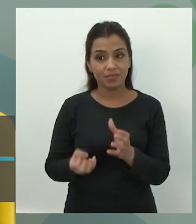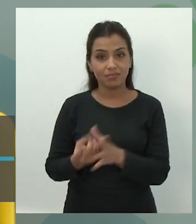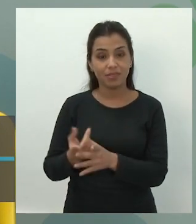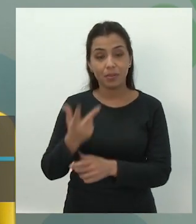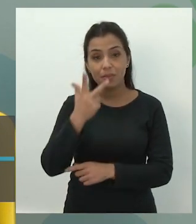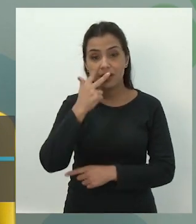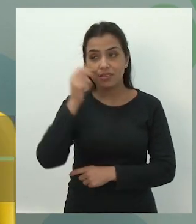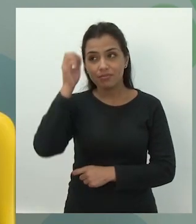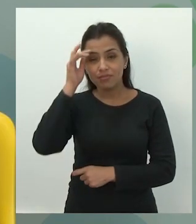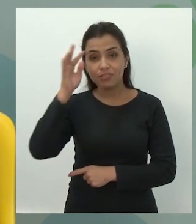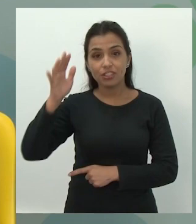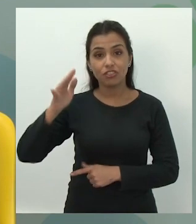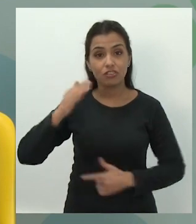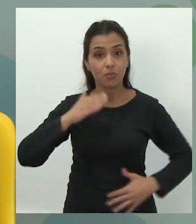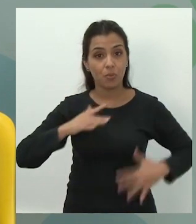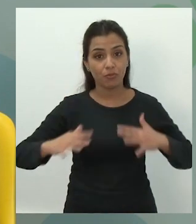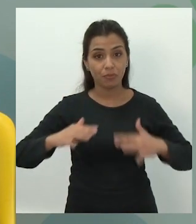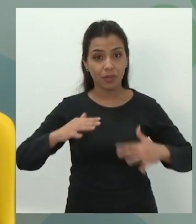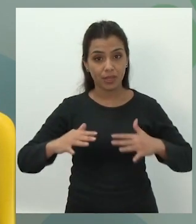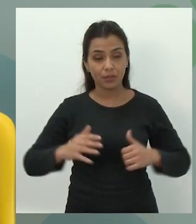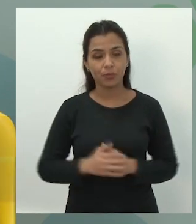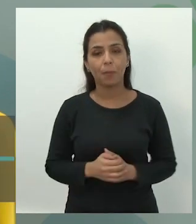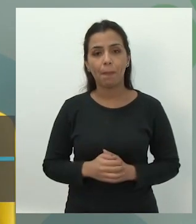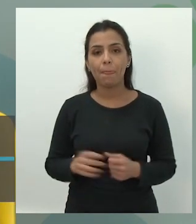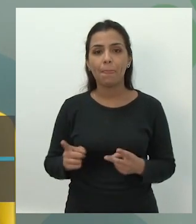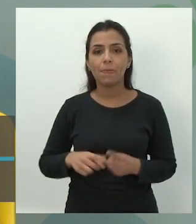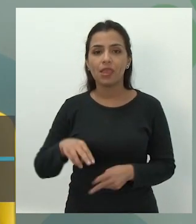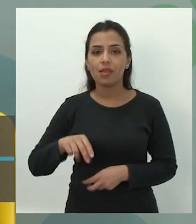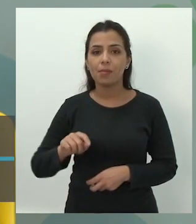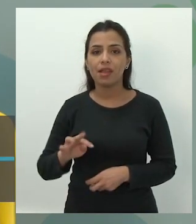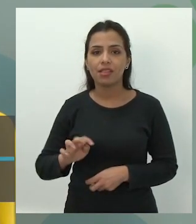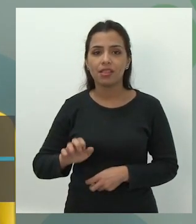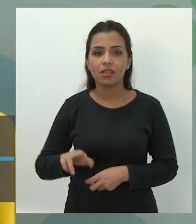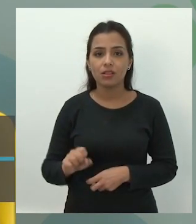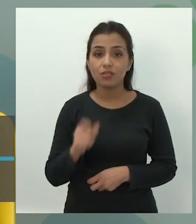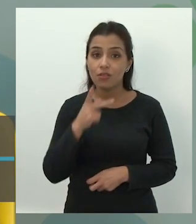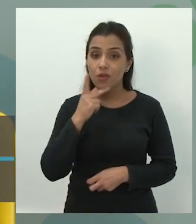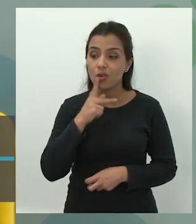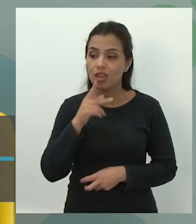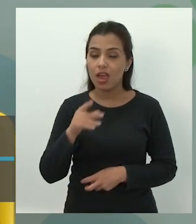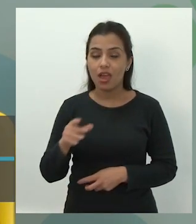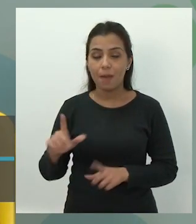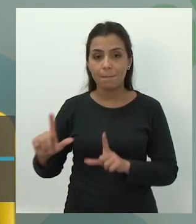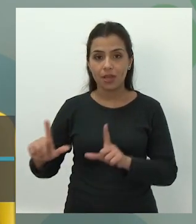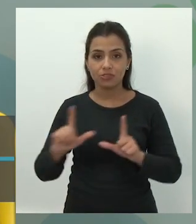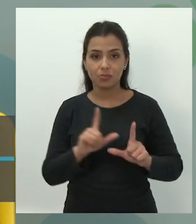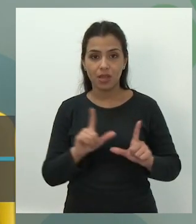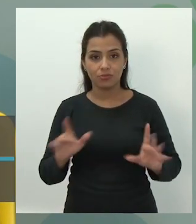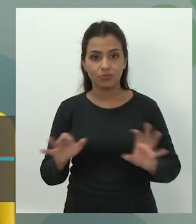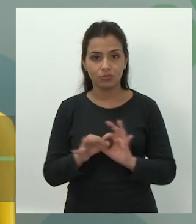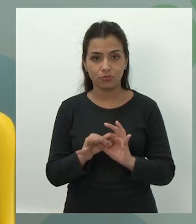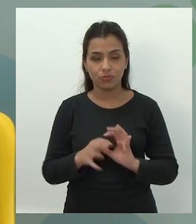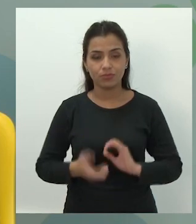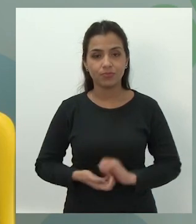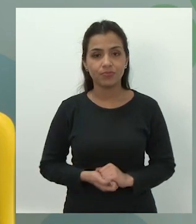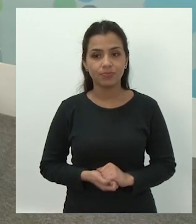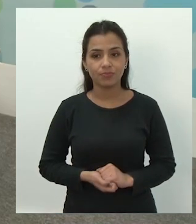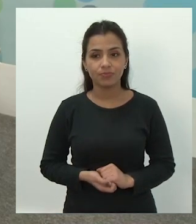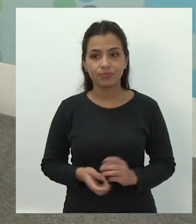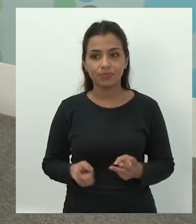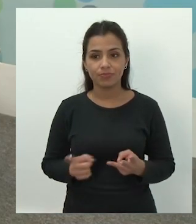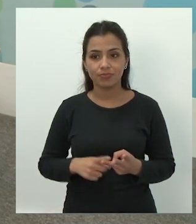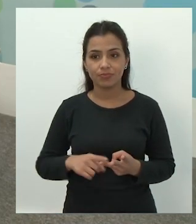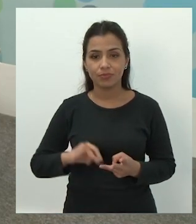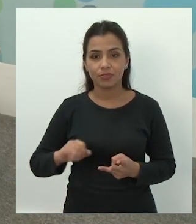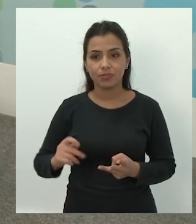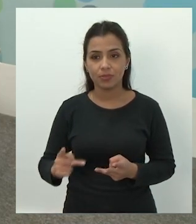em movimento. O Matheus, junção de imagens para formar um movimento e storyboard. O JP, através